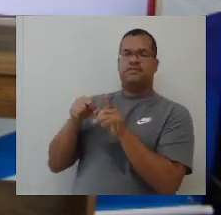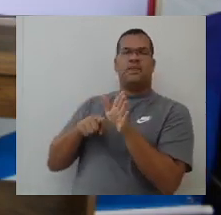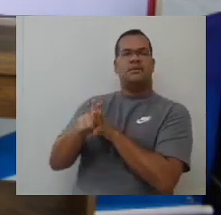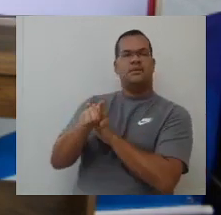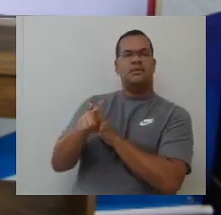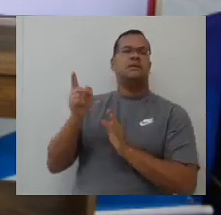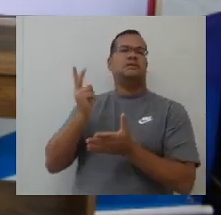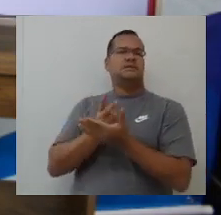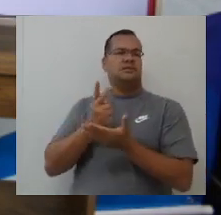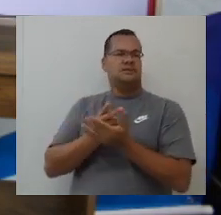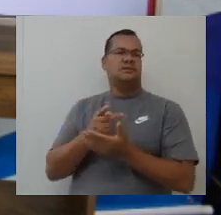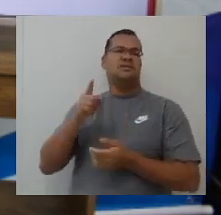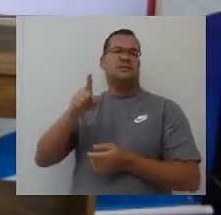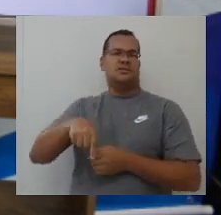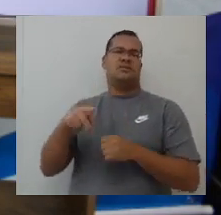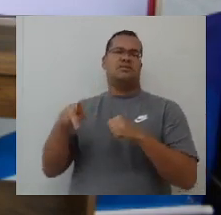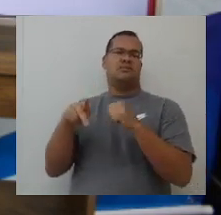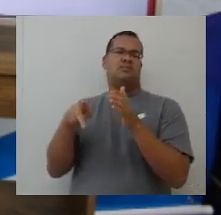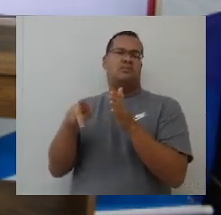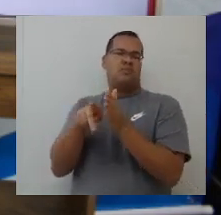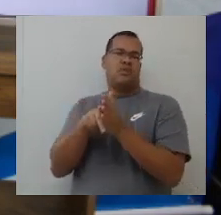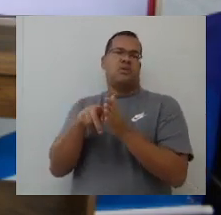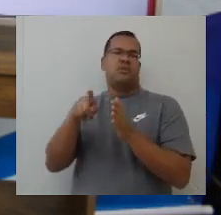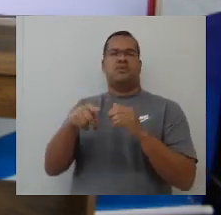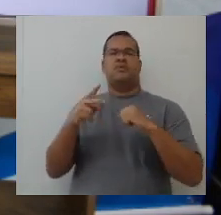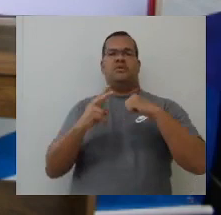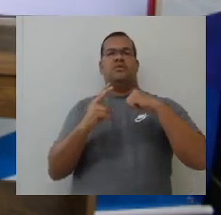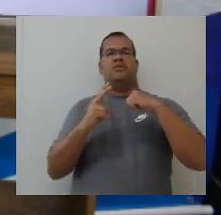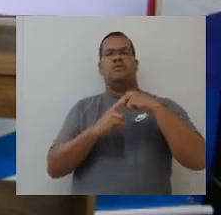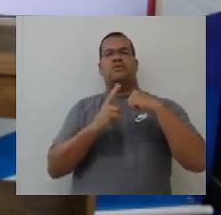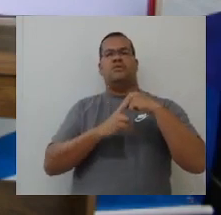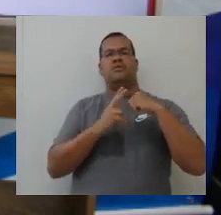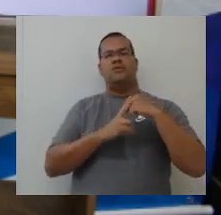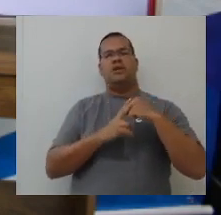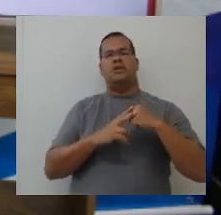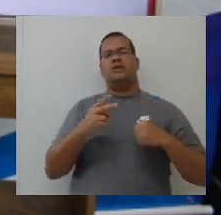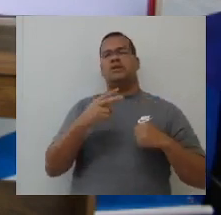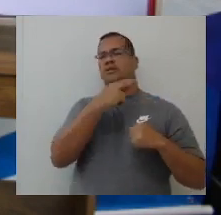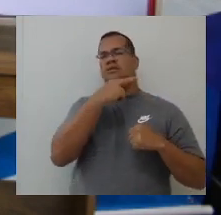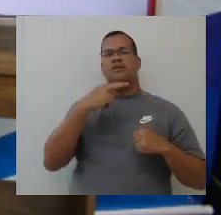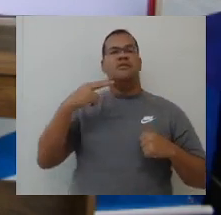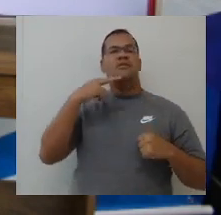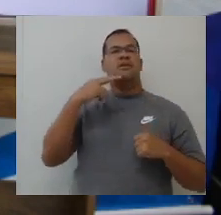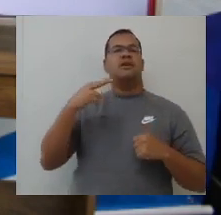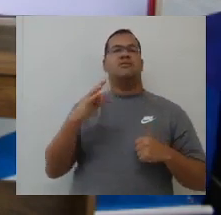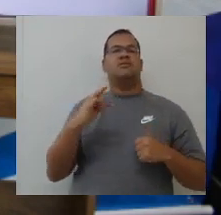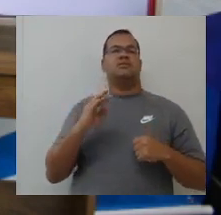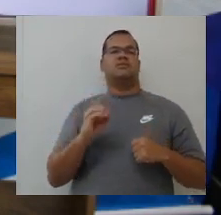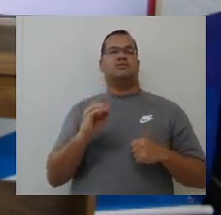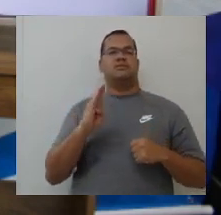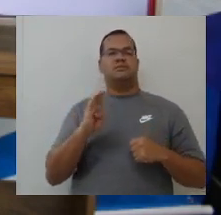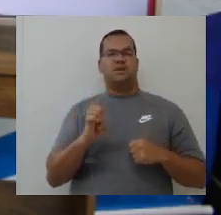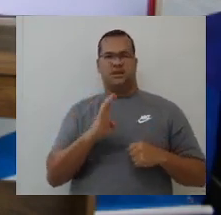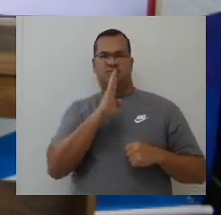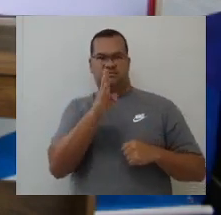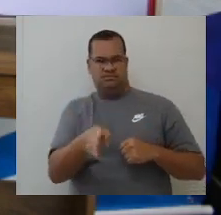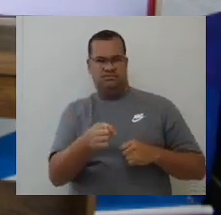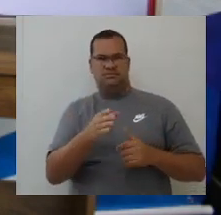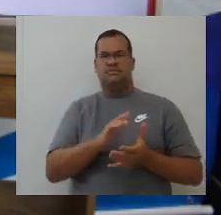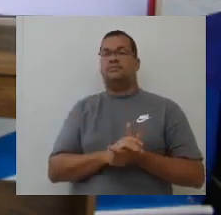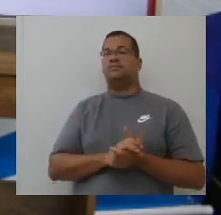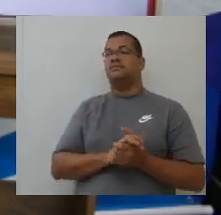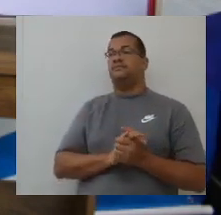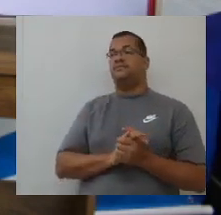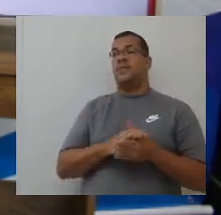formada utilizando o próprio verbo to be. Lembra lá que um dos passos é identificar o verbo auxiliar da oração anterior? Só